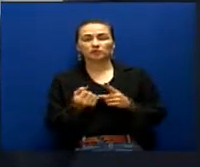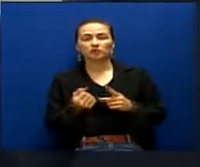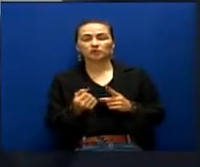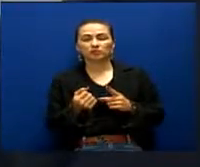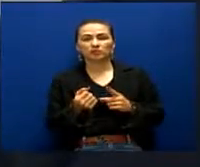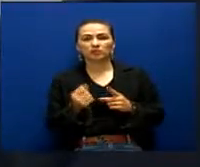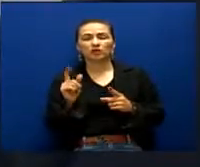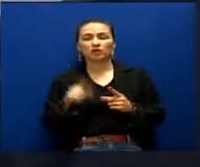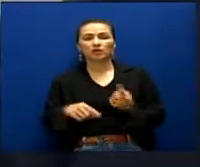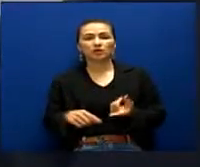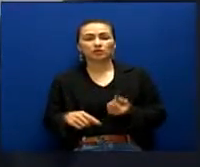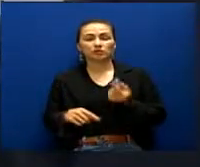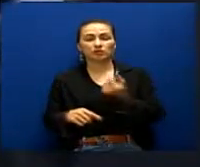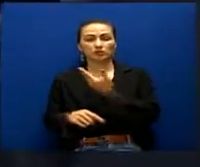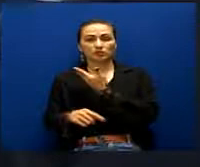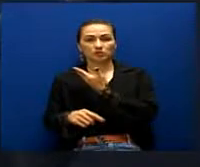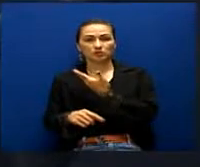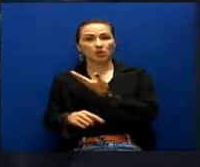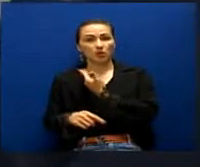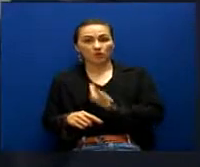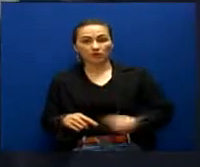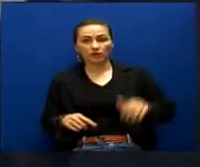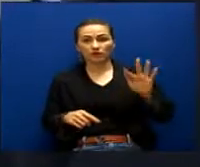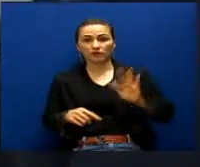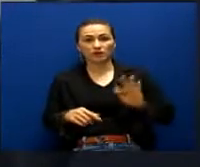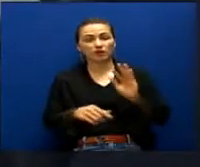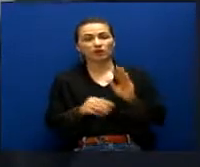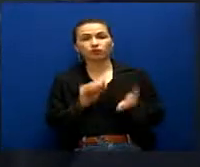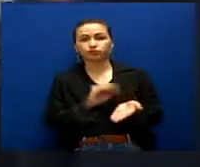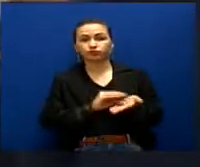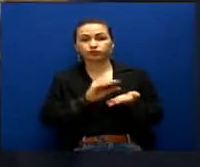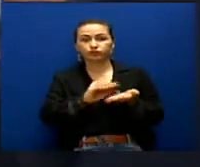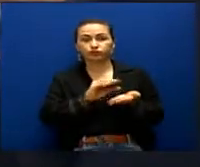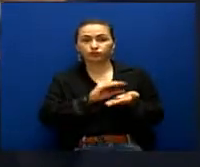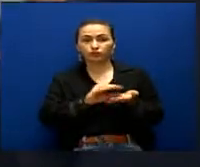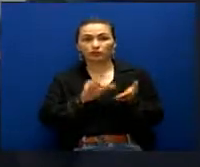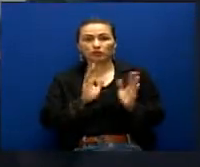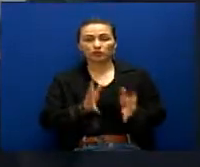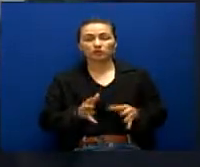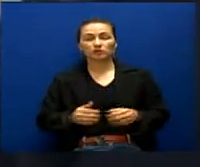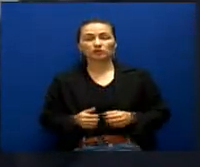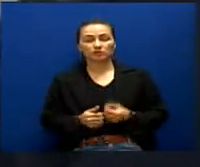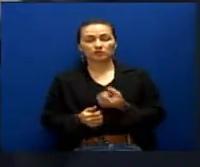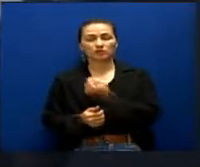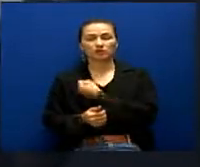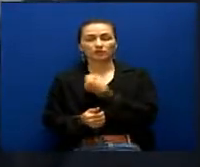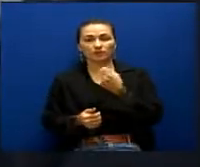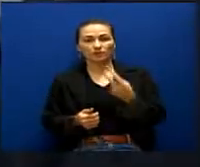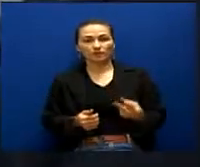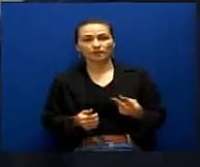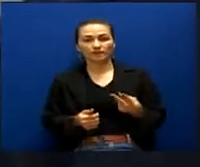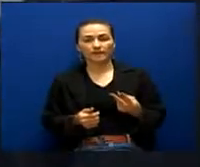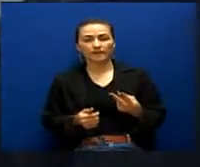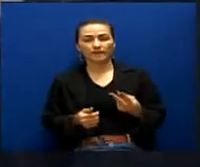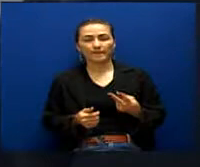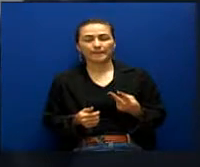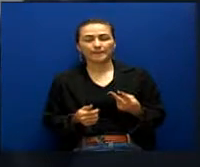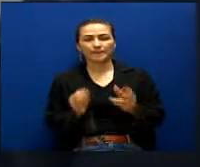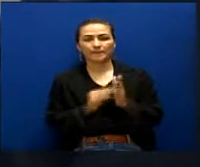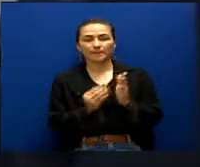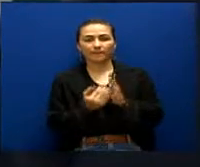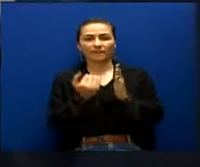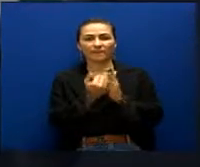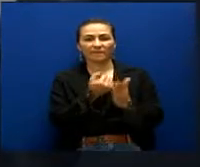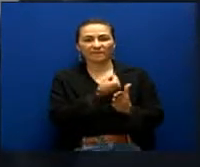pelo governo federal. Todos esses acolhimentos a que se refere a emenda número 2, que é o